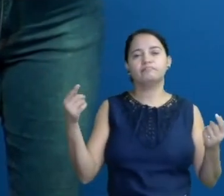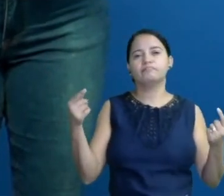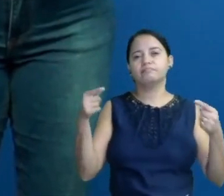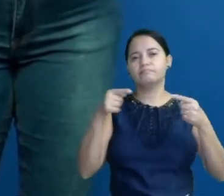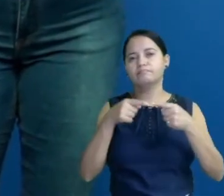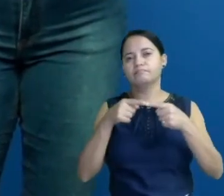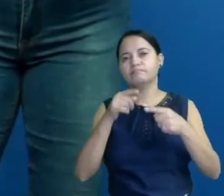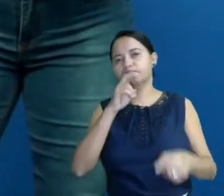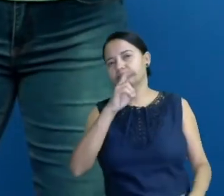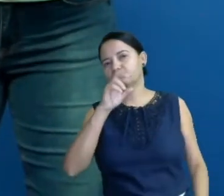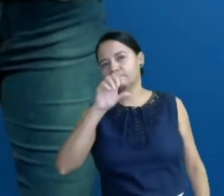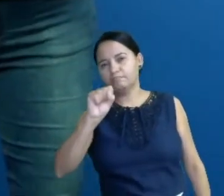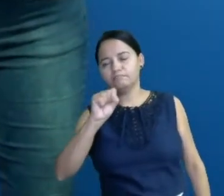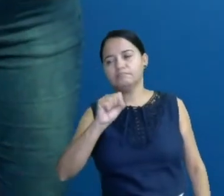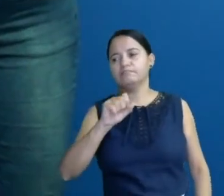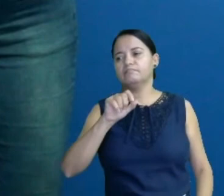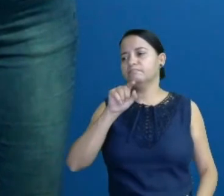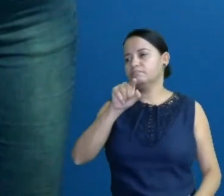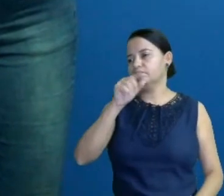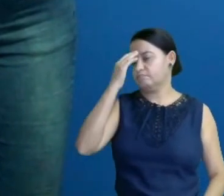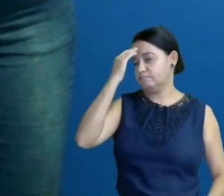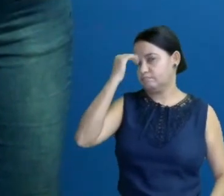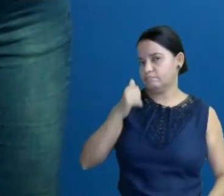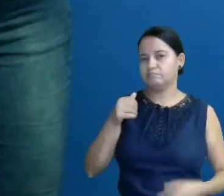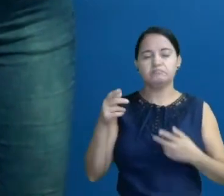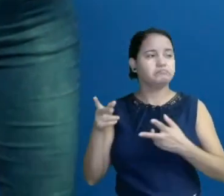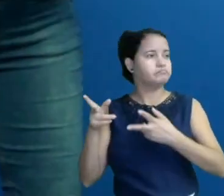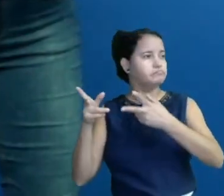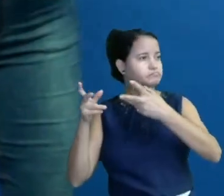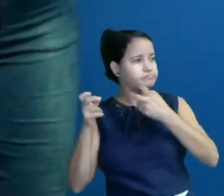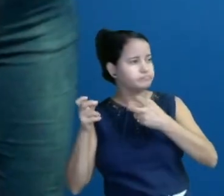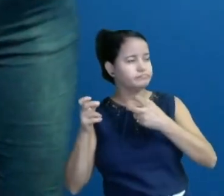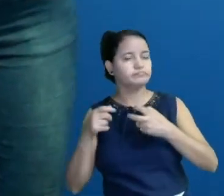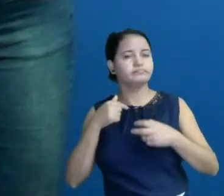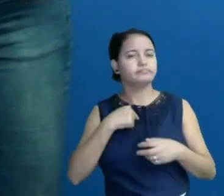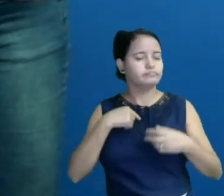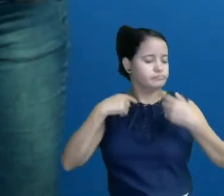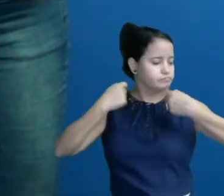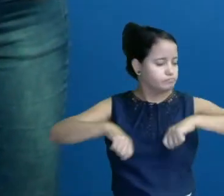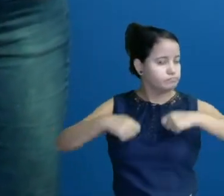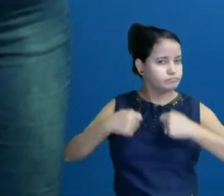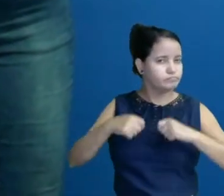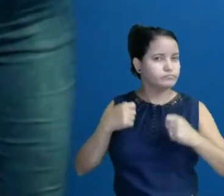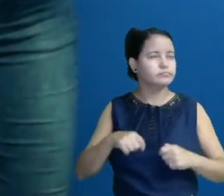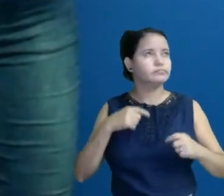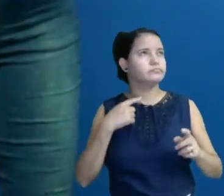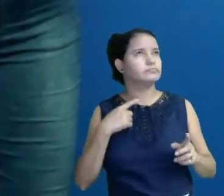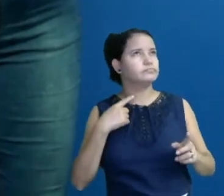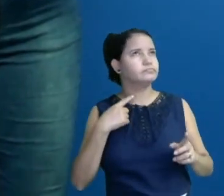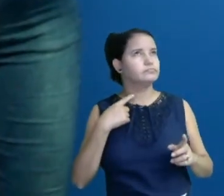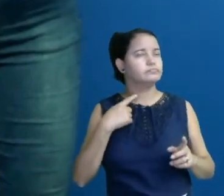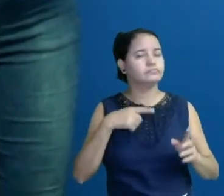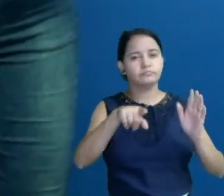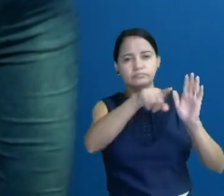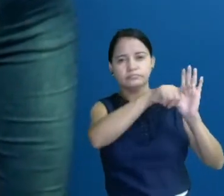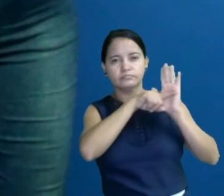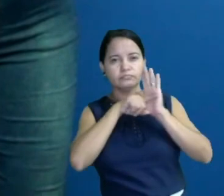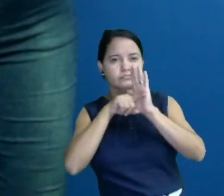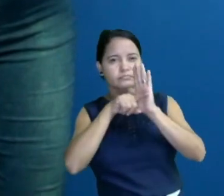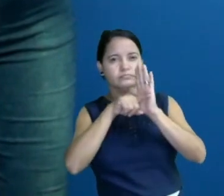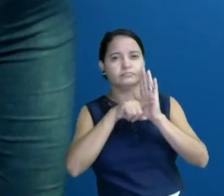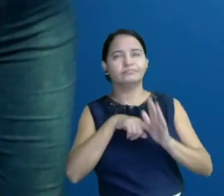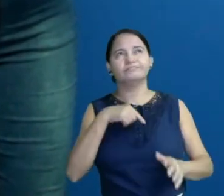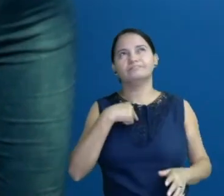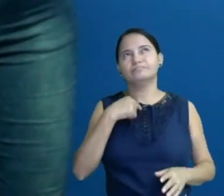na ideia dessa ideia e se você já percebeu que eu preciso de uma subtração porque eu tenho uma ideia aí de